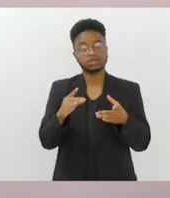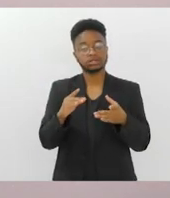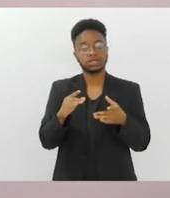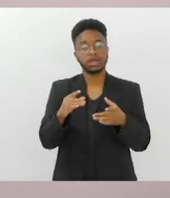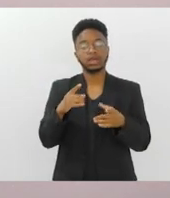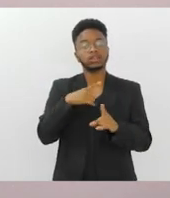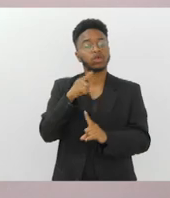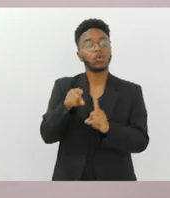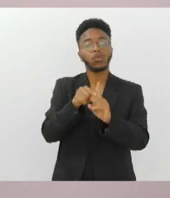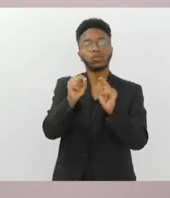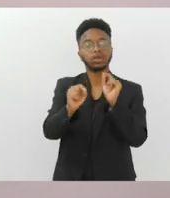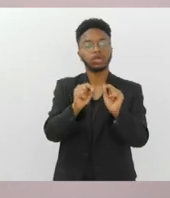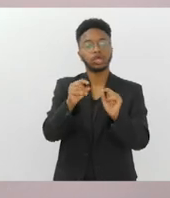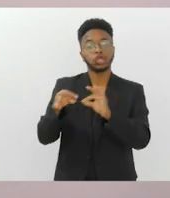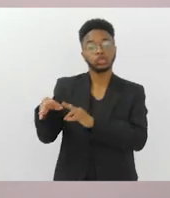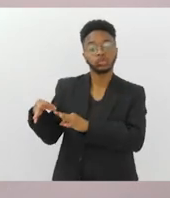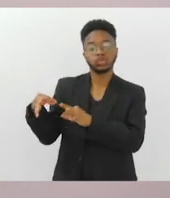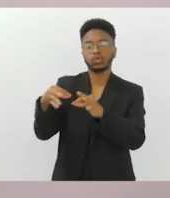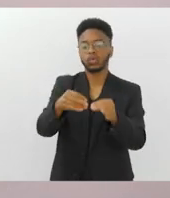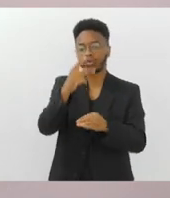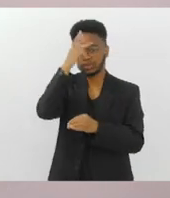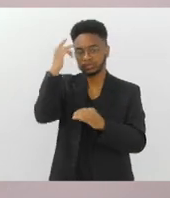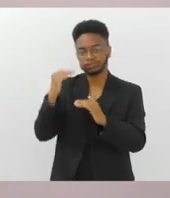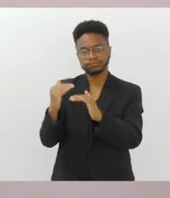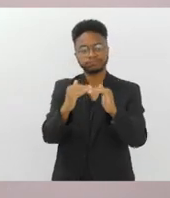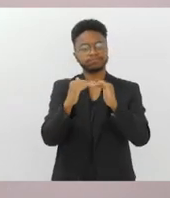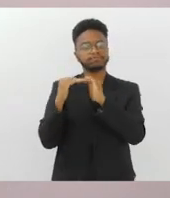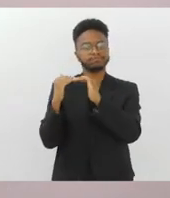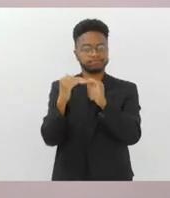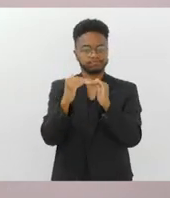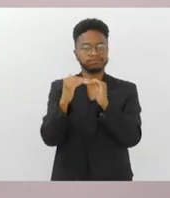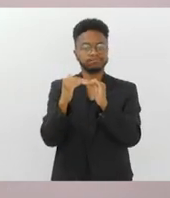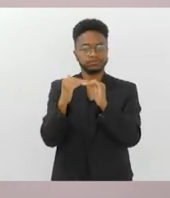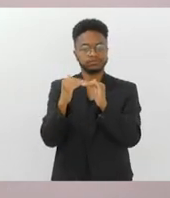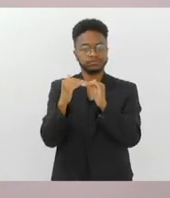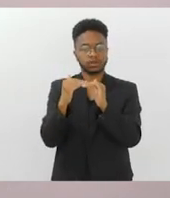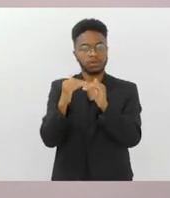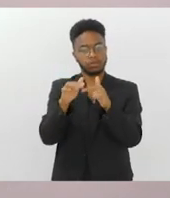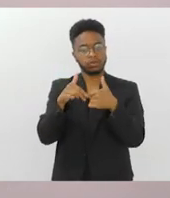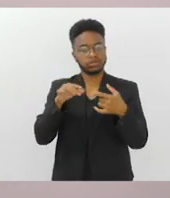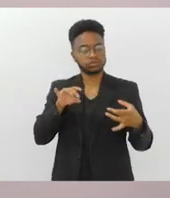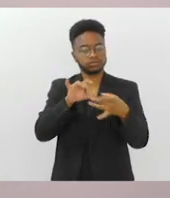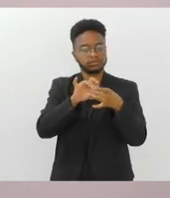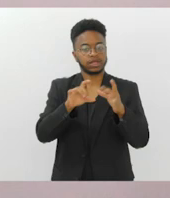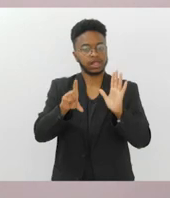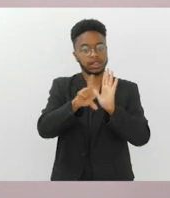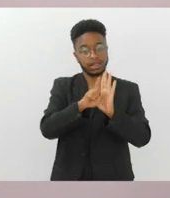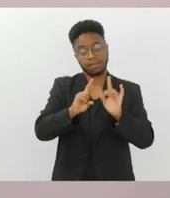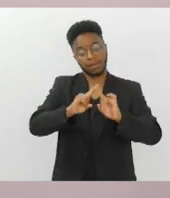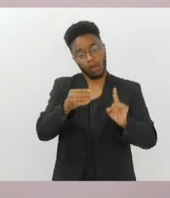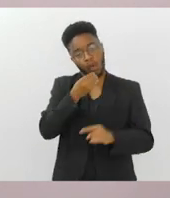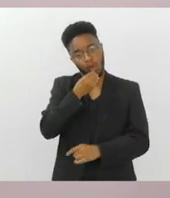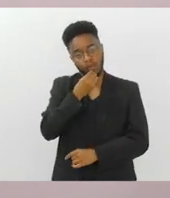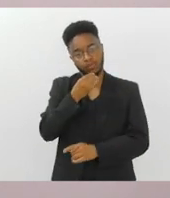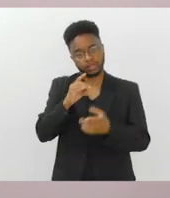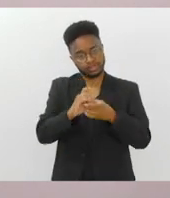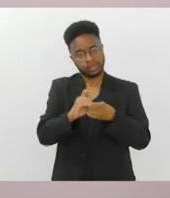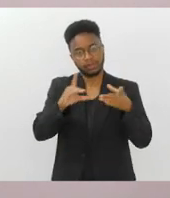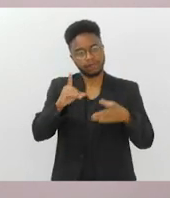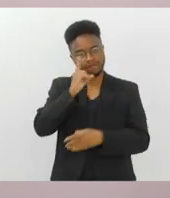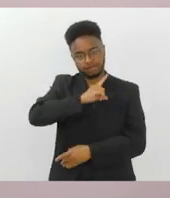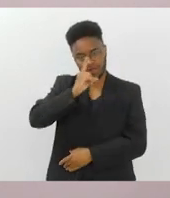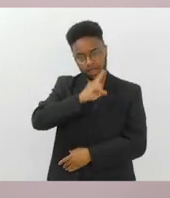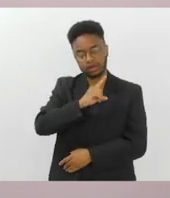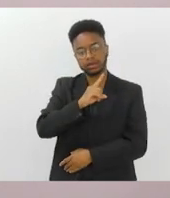inclusive, que todos sejamos iguais perante a lei. Mas, evidentemente, essa democracia ela é